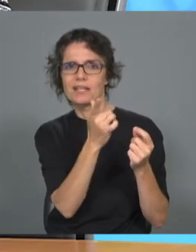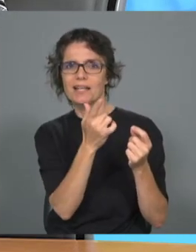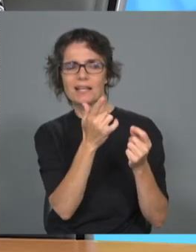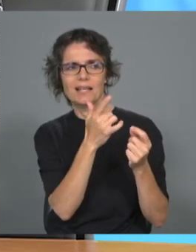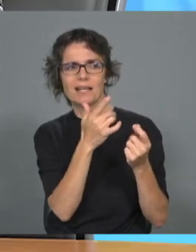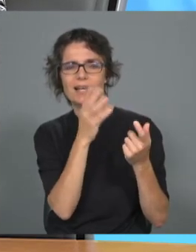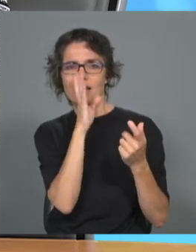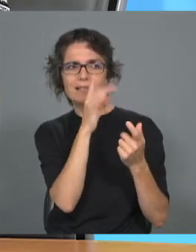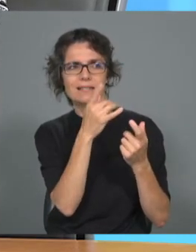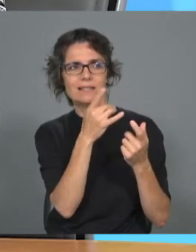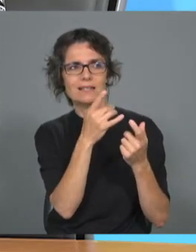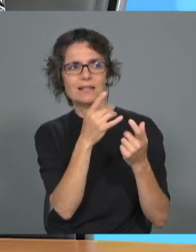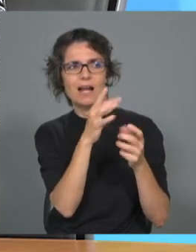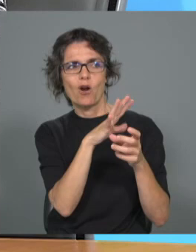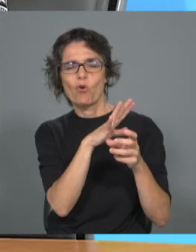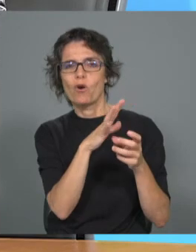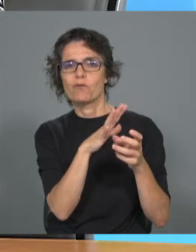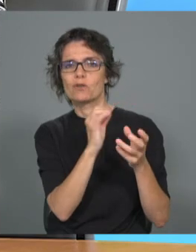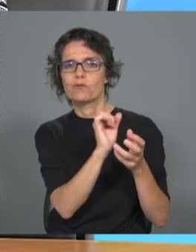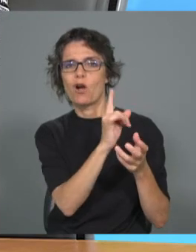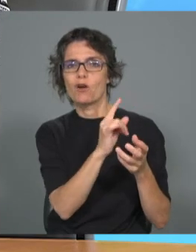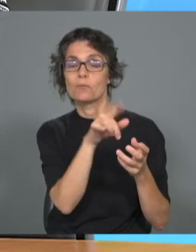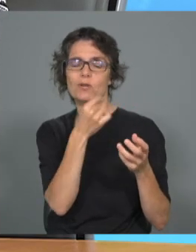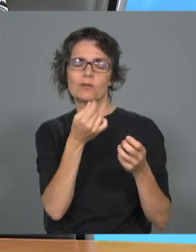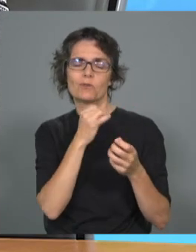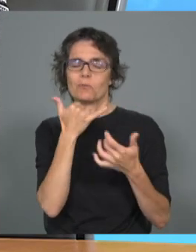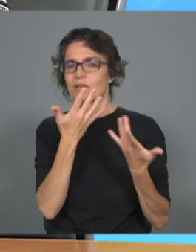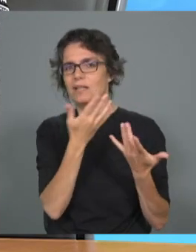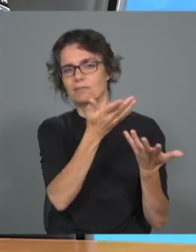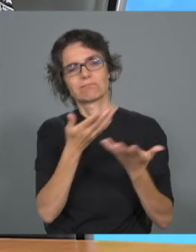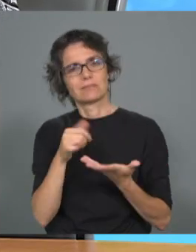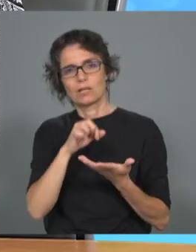alegria soubemos e acolhemos aqui o Dom Edgar da Cunha